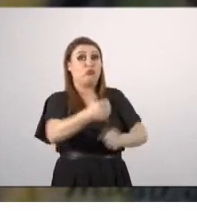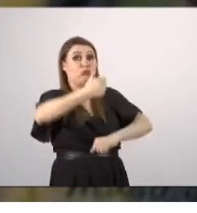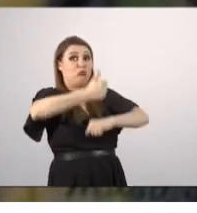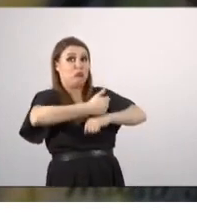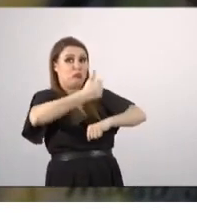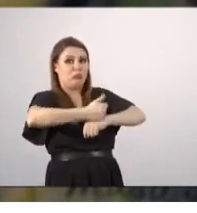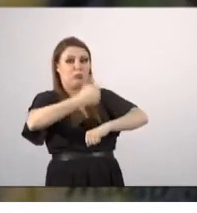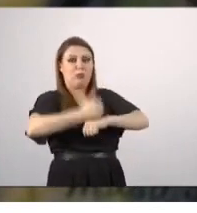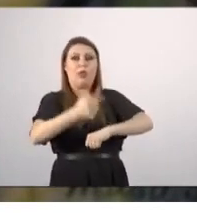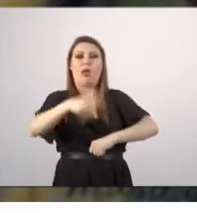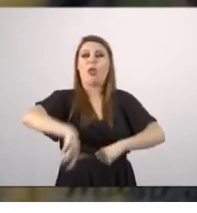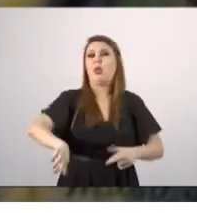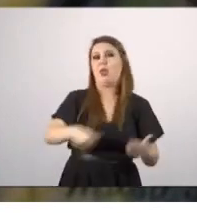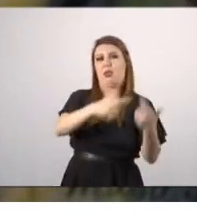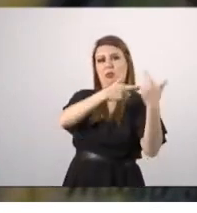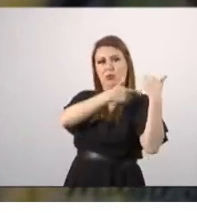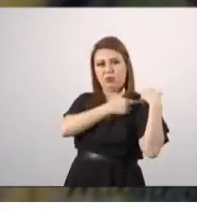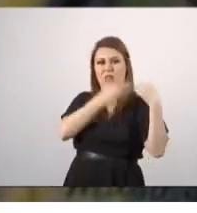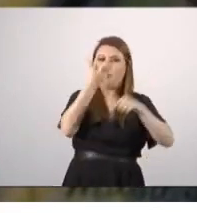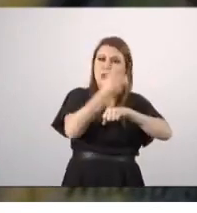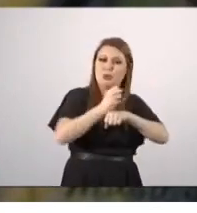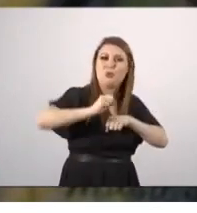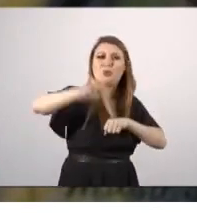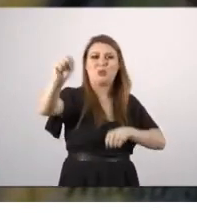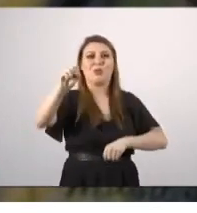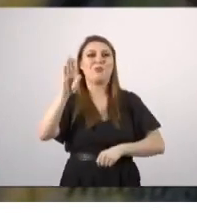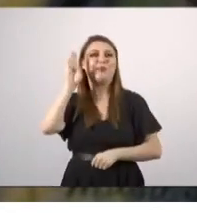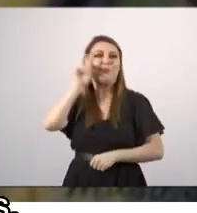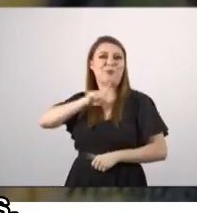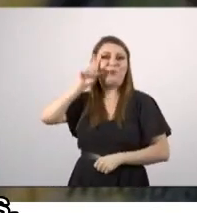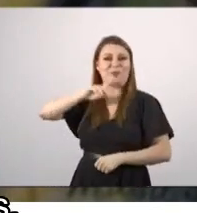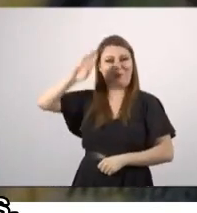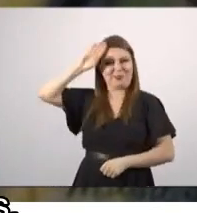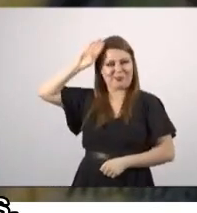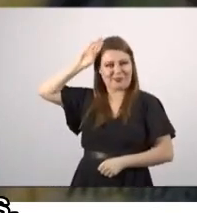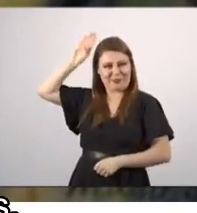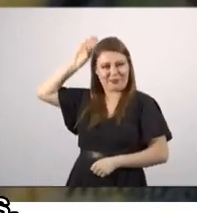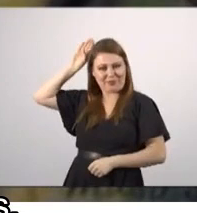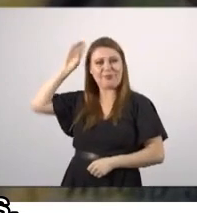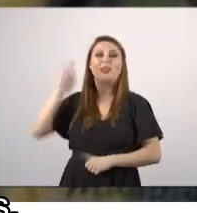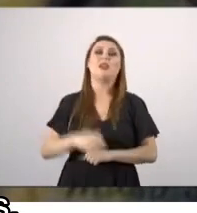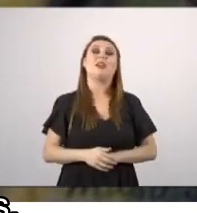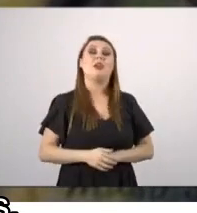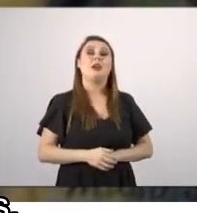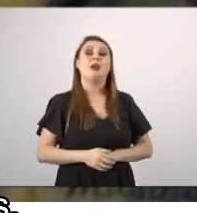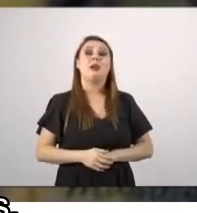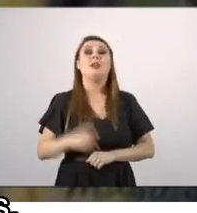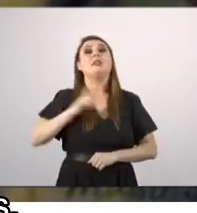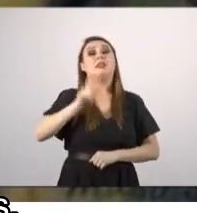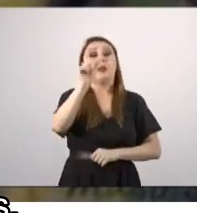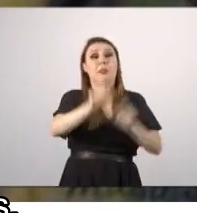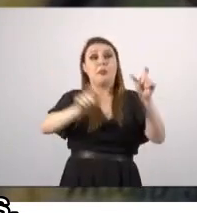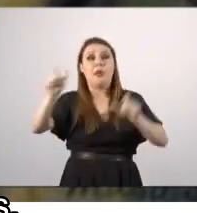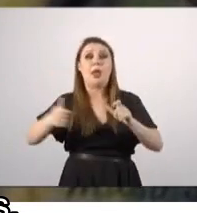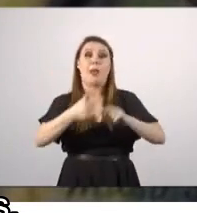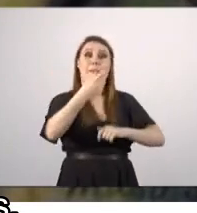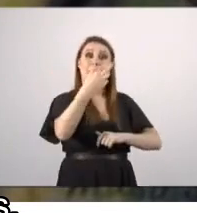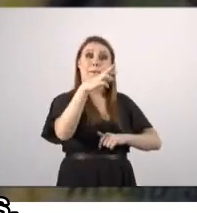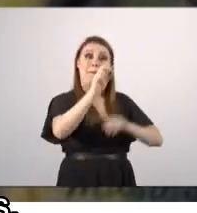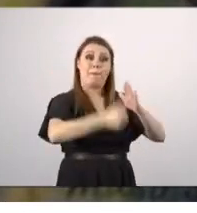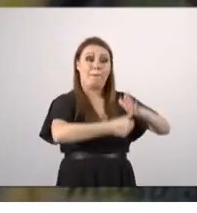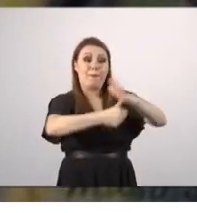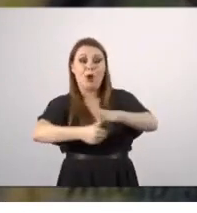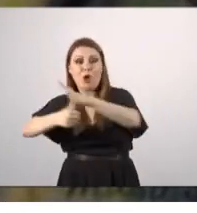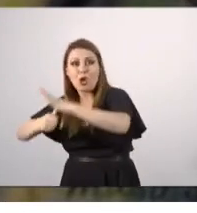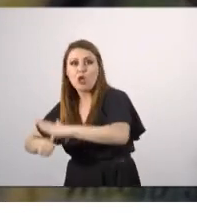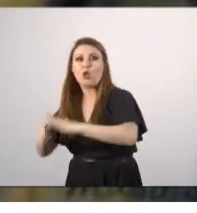é responsável pelo sucesso do American Academy. Senhores pró-reitores, decanos,